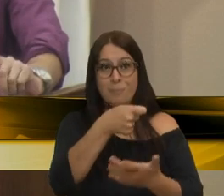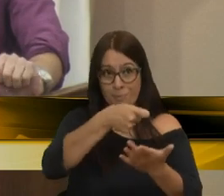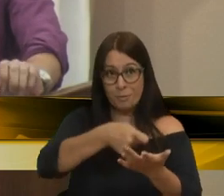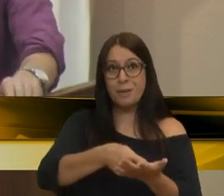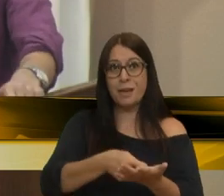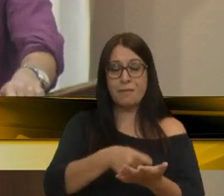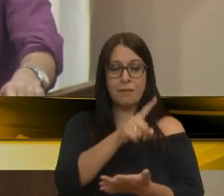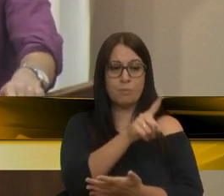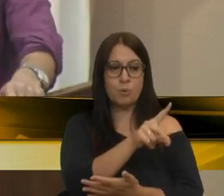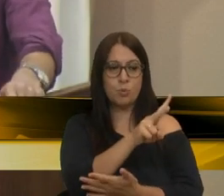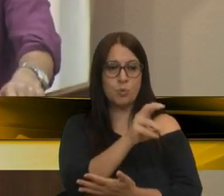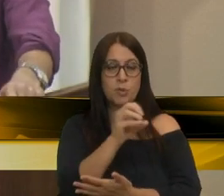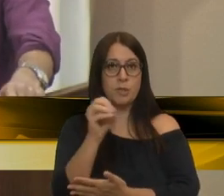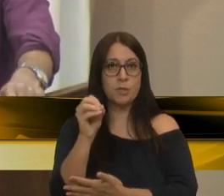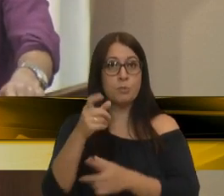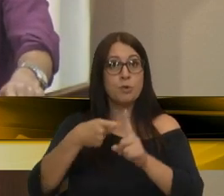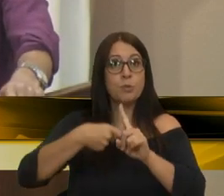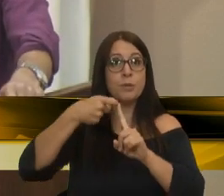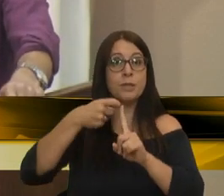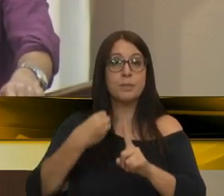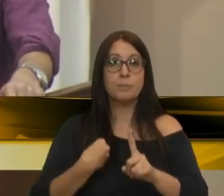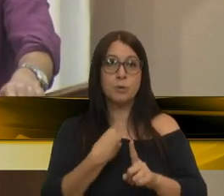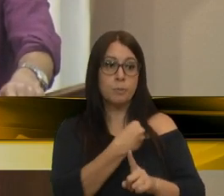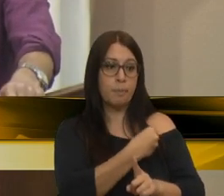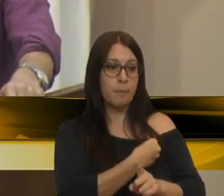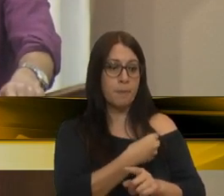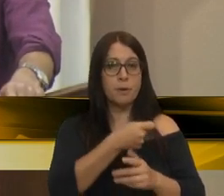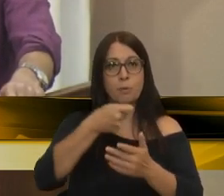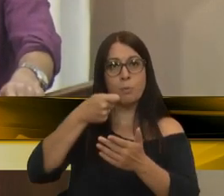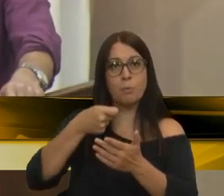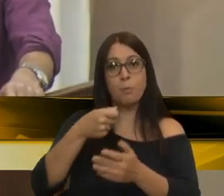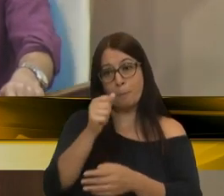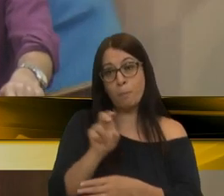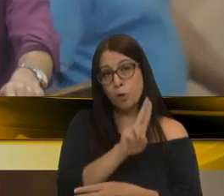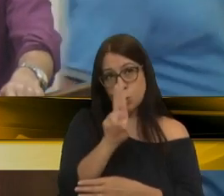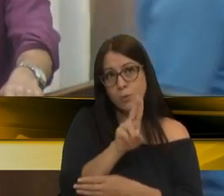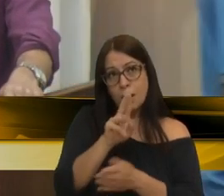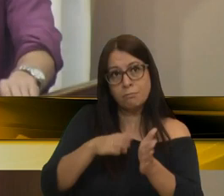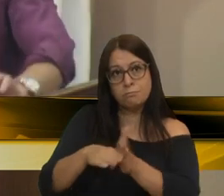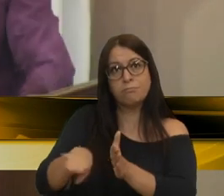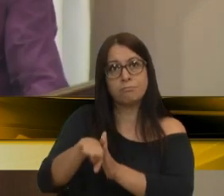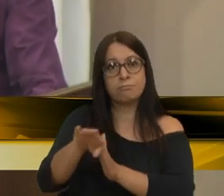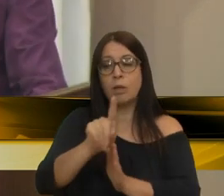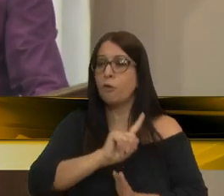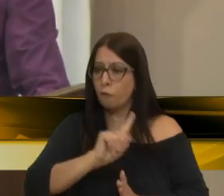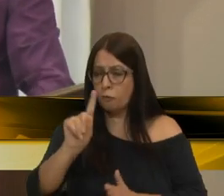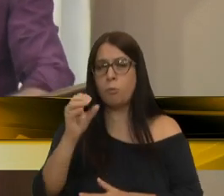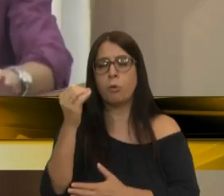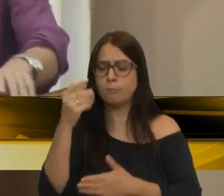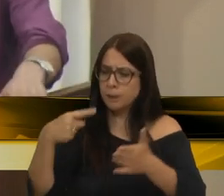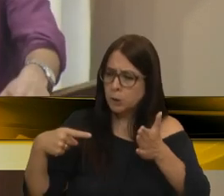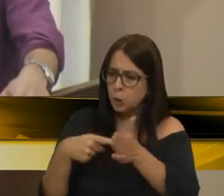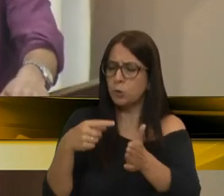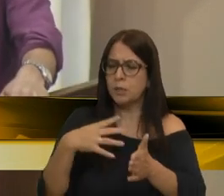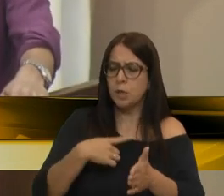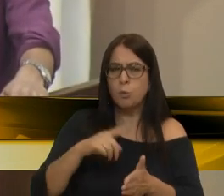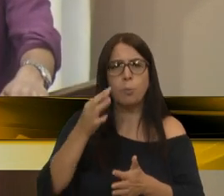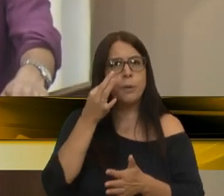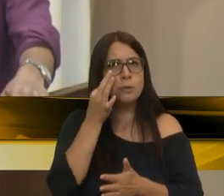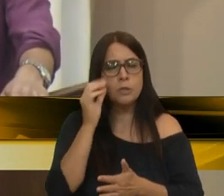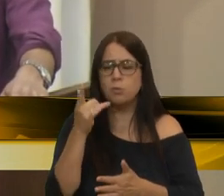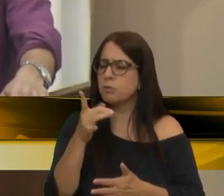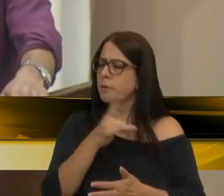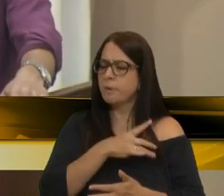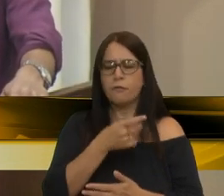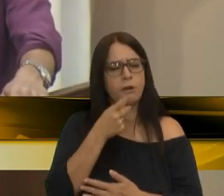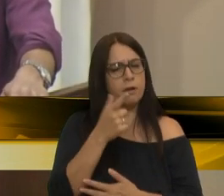R$ 1.200 por mês para os médicos poderem usar estacionamento. Levei a Porto Alegre, fiz a denúncia pessoalmente, não tenho medo de falar,